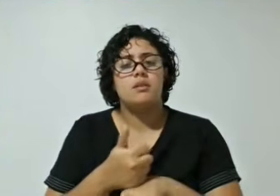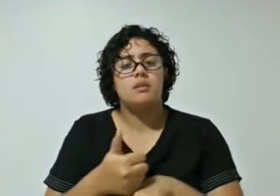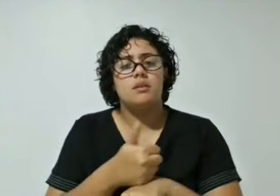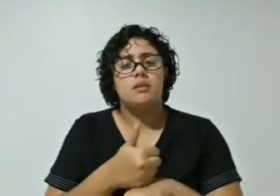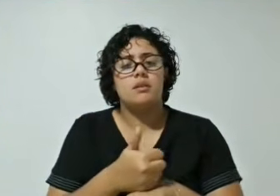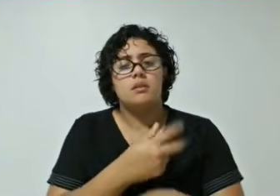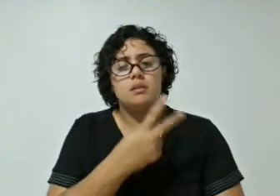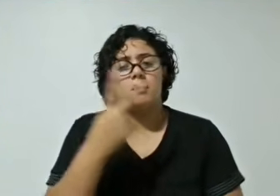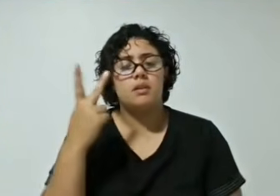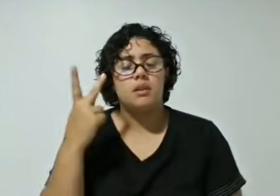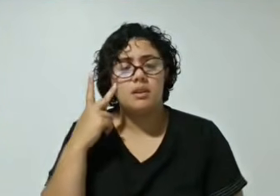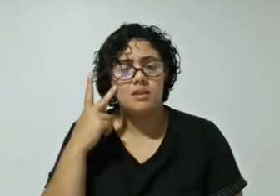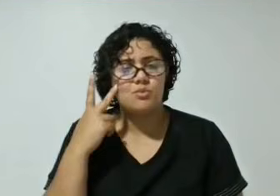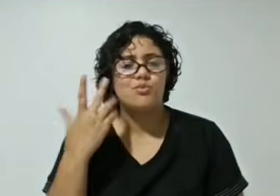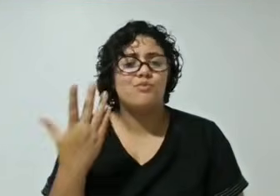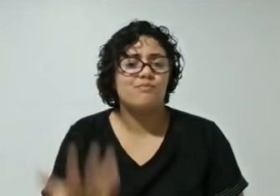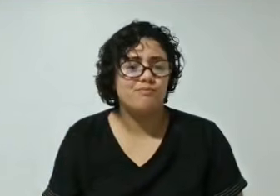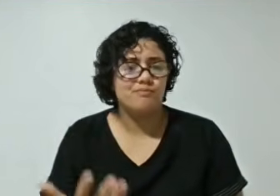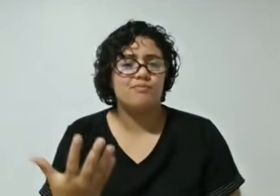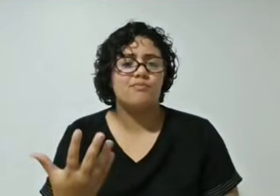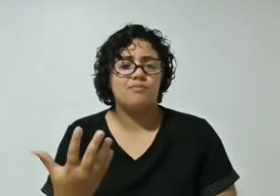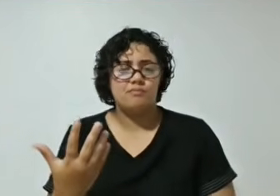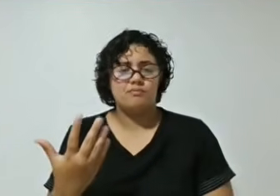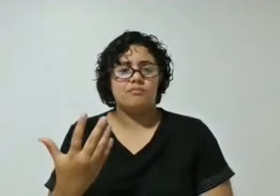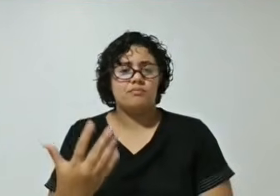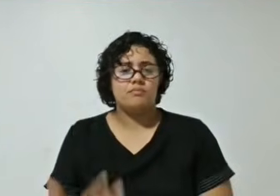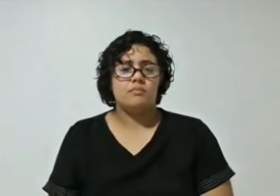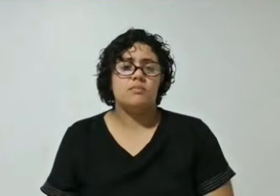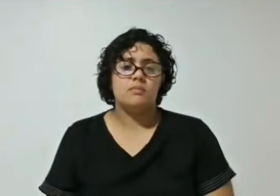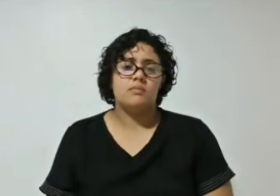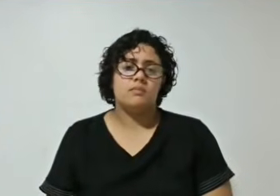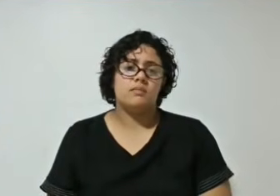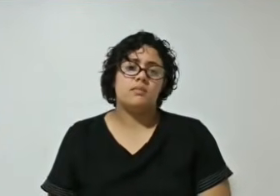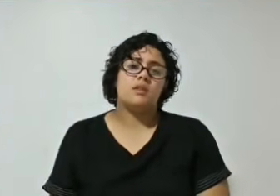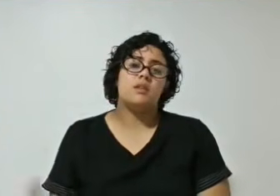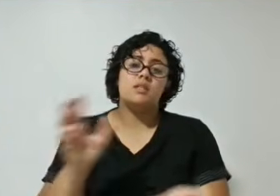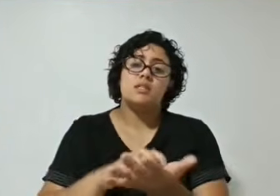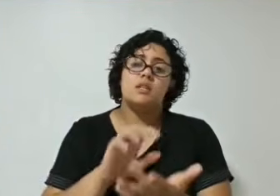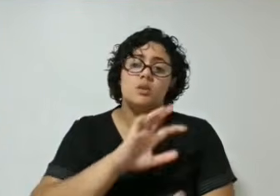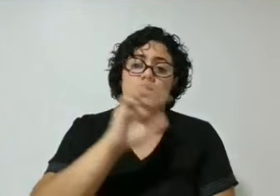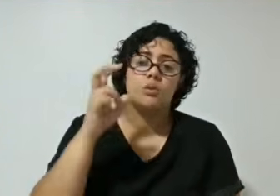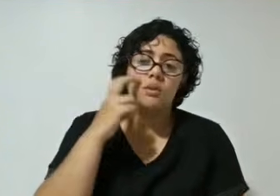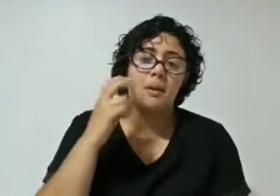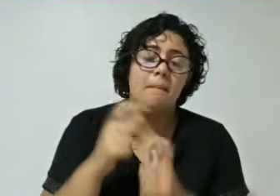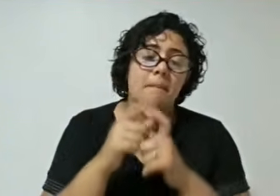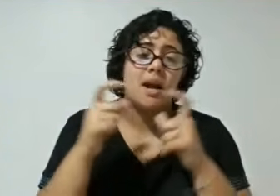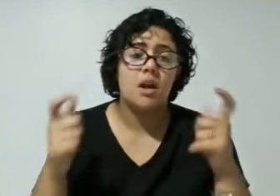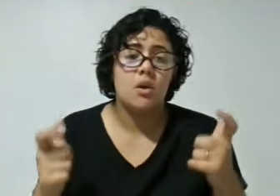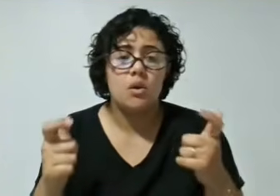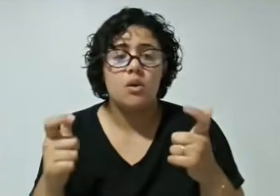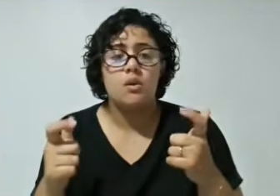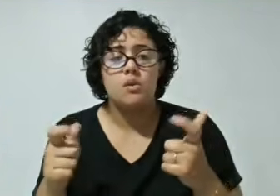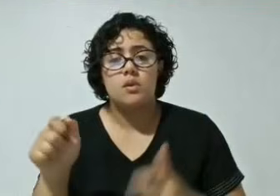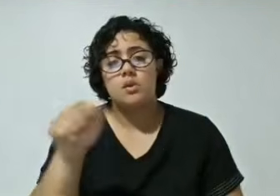quadro como deveria ter, porque a amplitude do Centro Cultural é maior do que o próprio espaço que ele ocupa. Né? Ele compreende uma